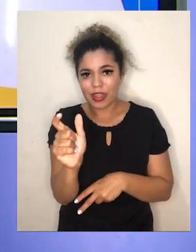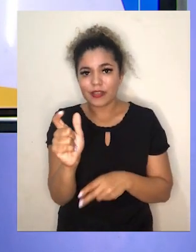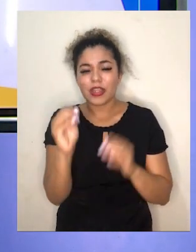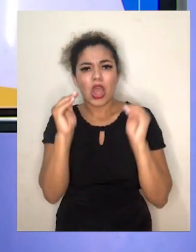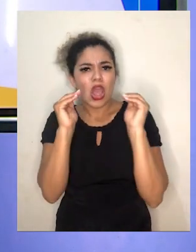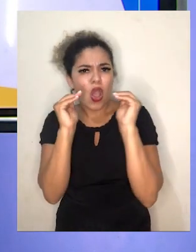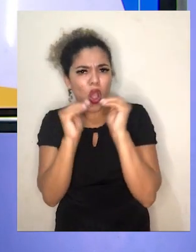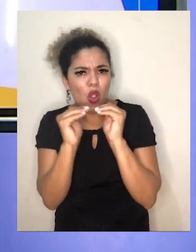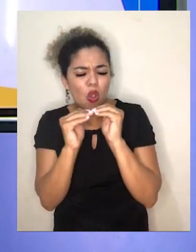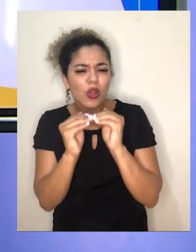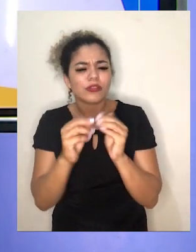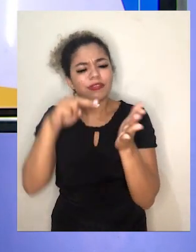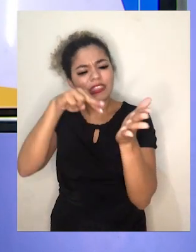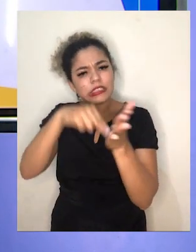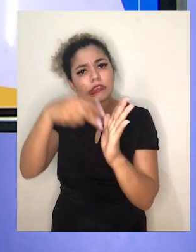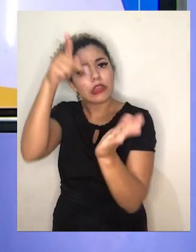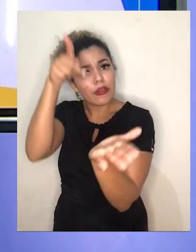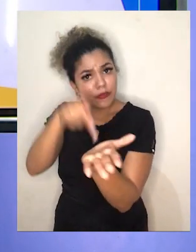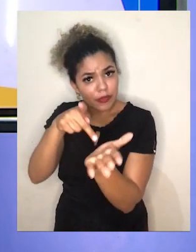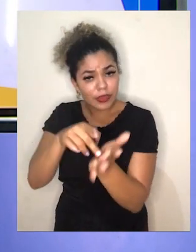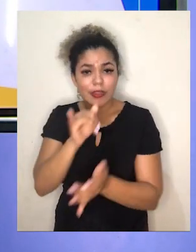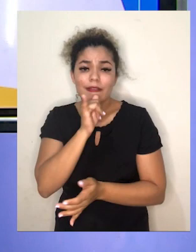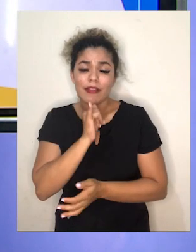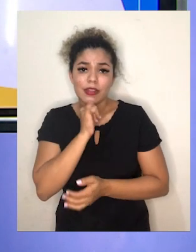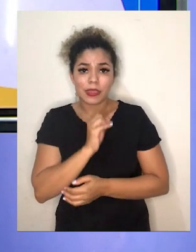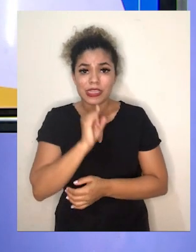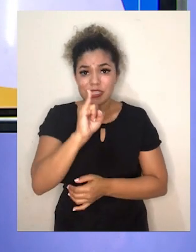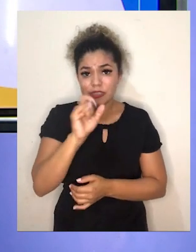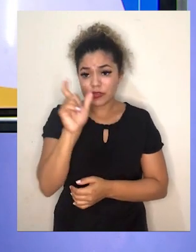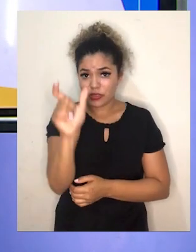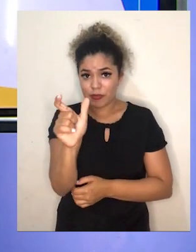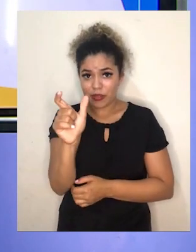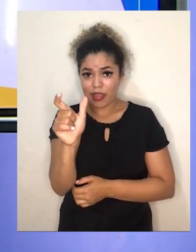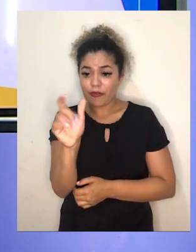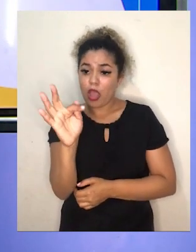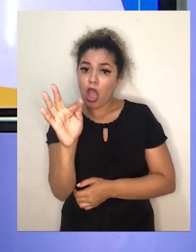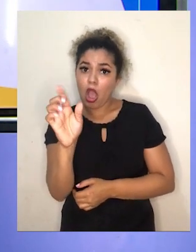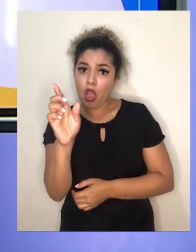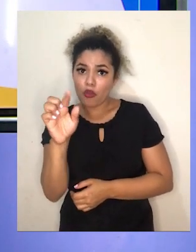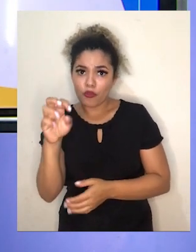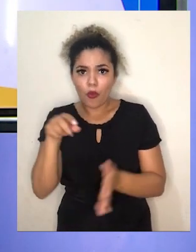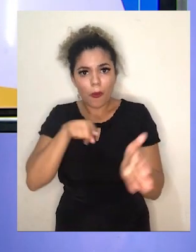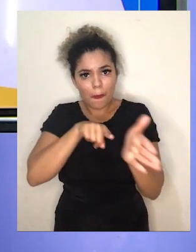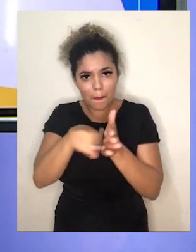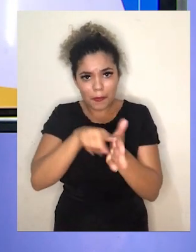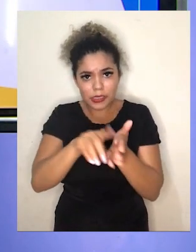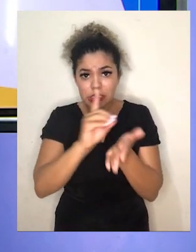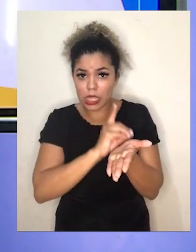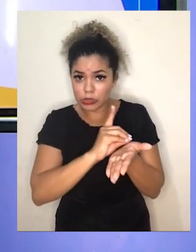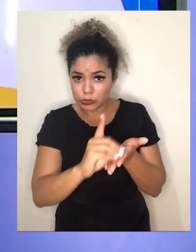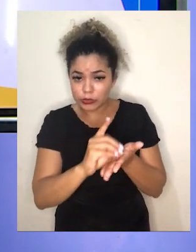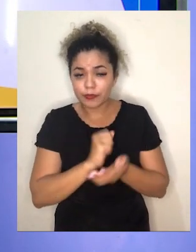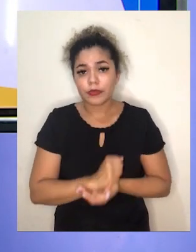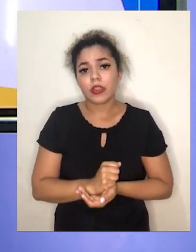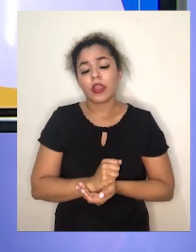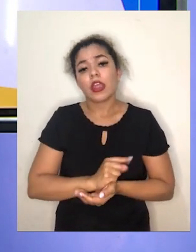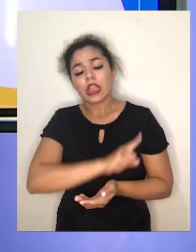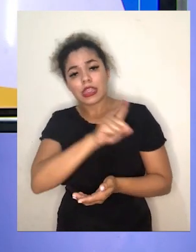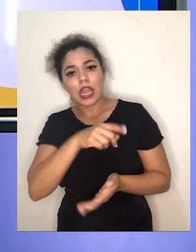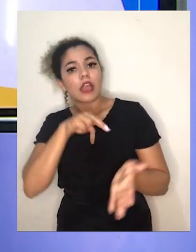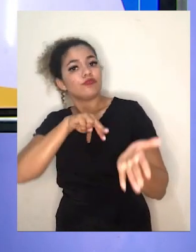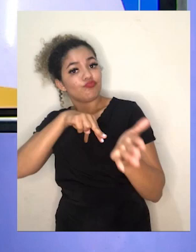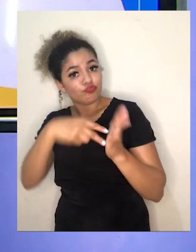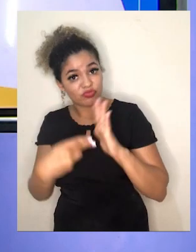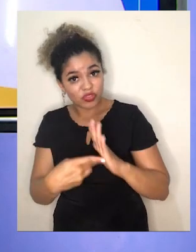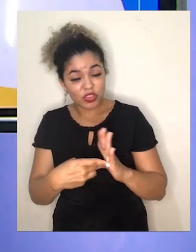seu significado real. Por exemplo, se você pegar a palavra fogo e pesquisar ela no dicionário, ela vai estar no seu